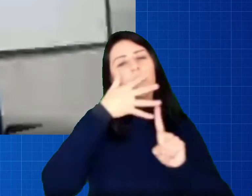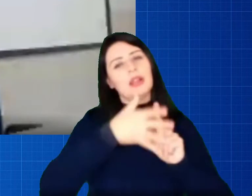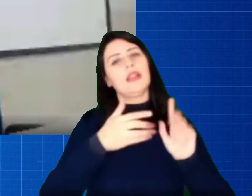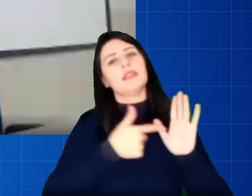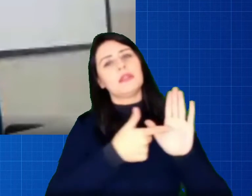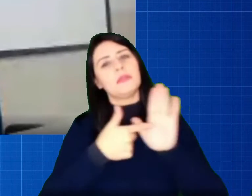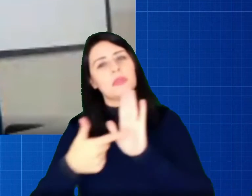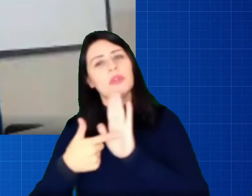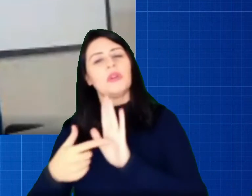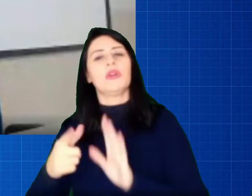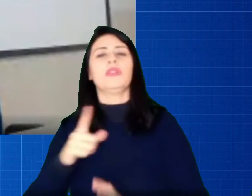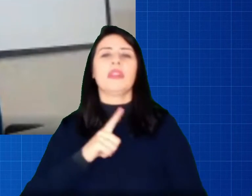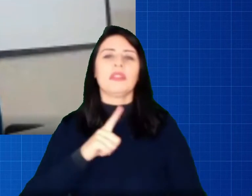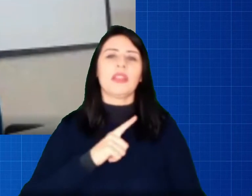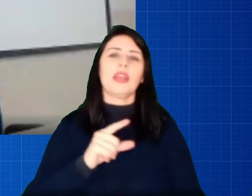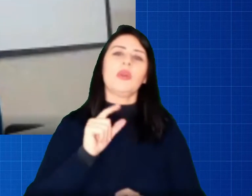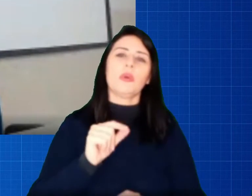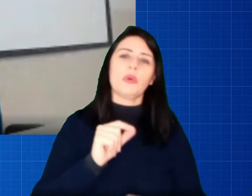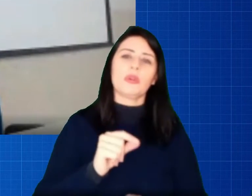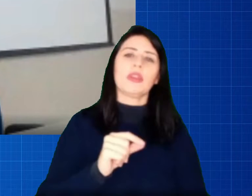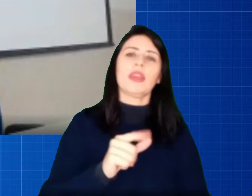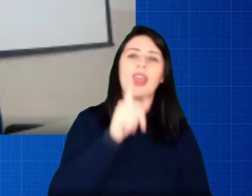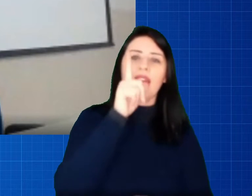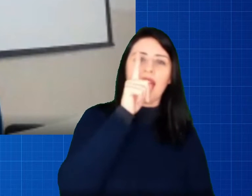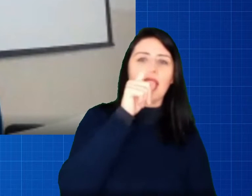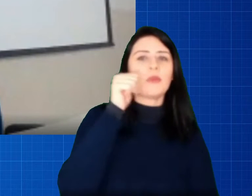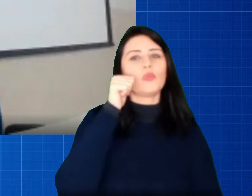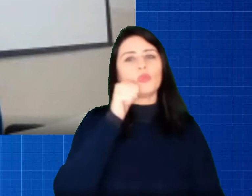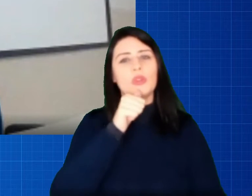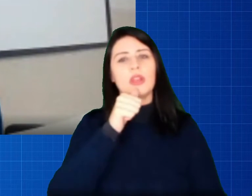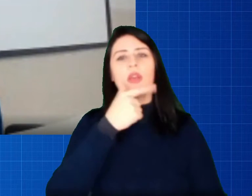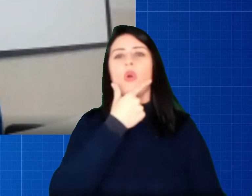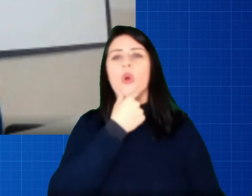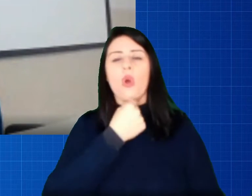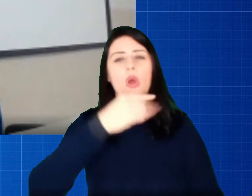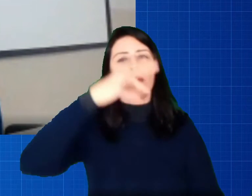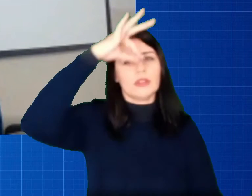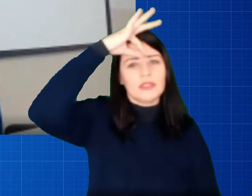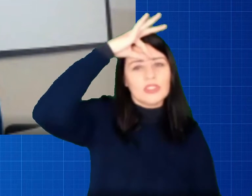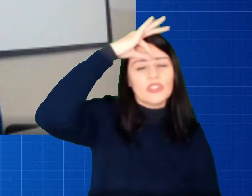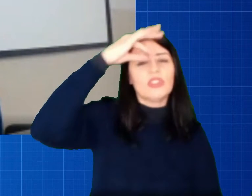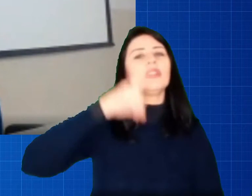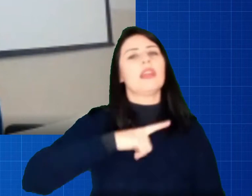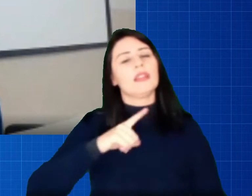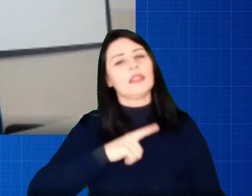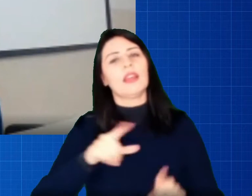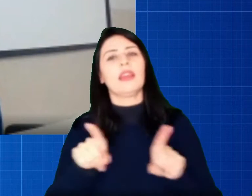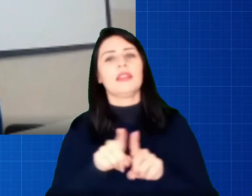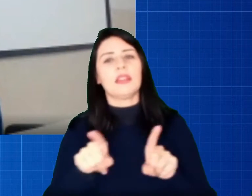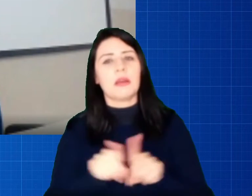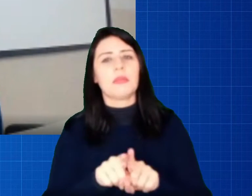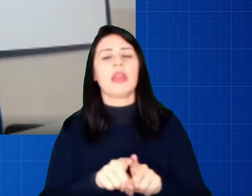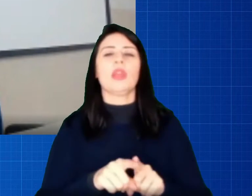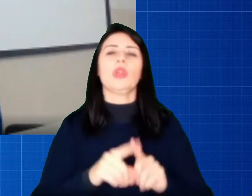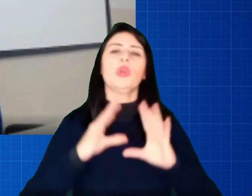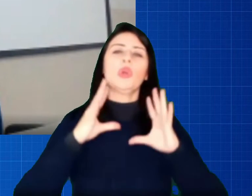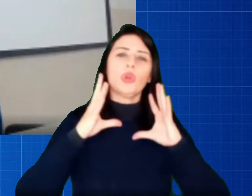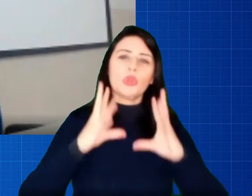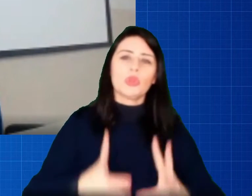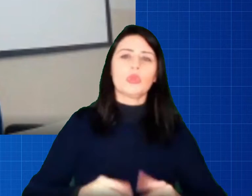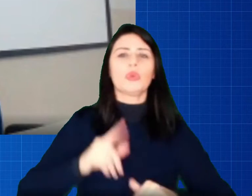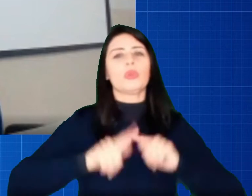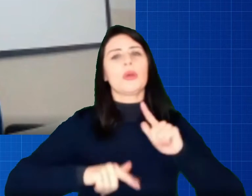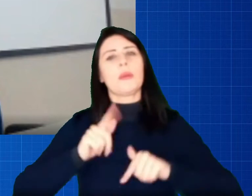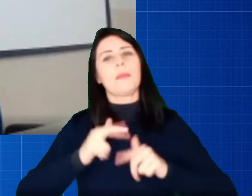temos materiais educativos, né, para palestra, para demonstrar, nós temos prótese feminina, prótese masculina, os